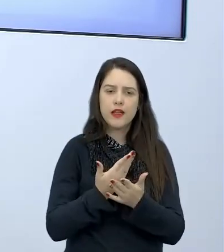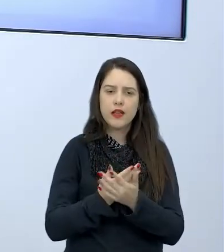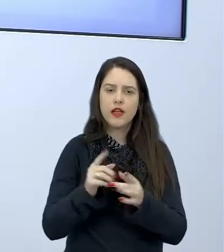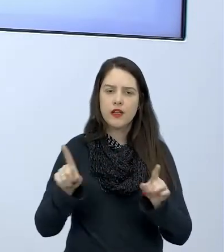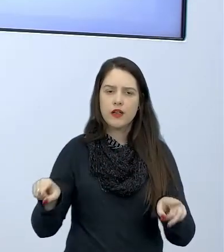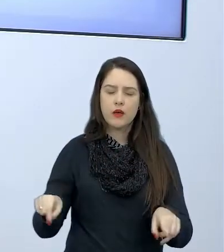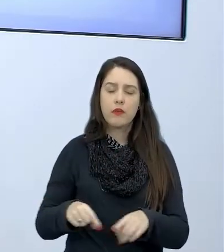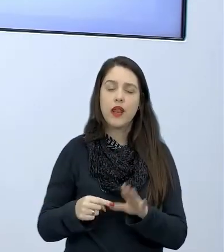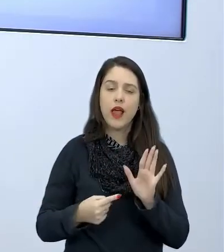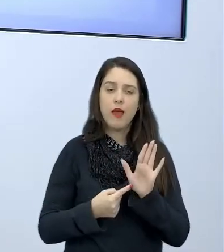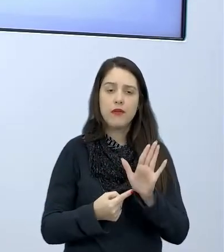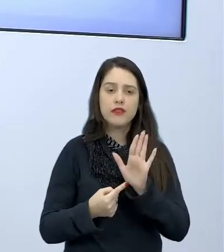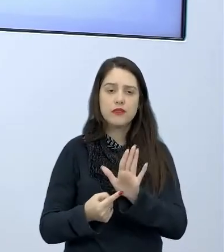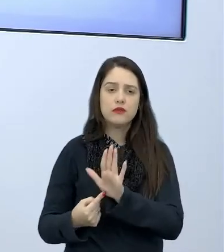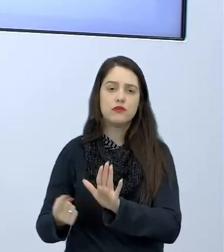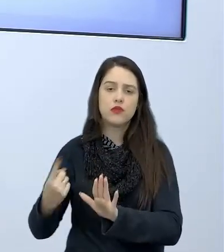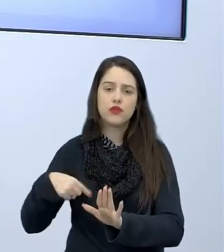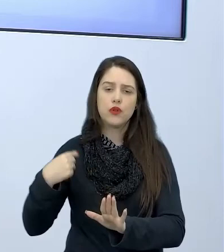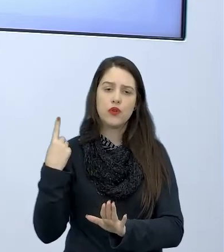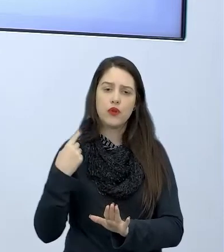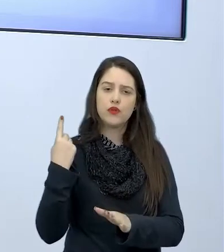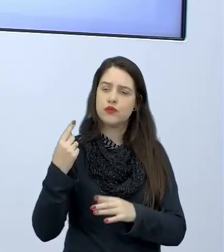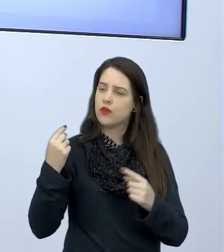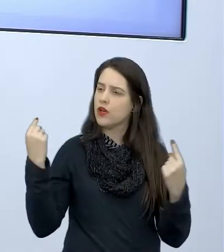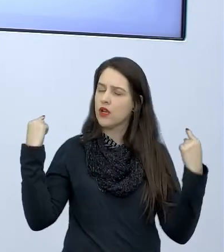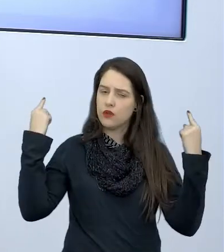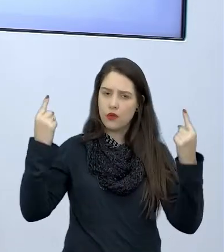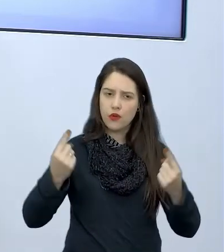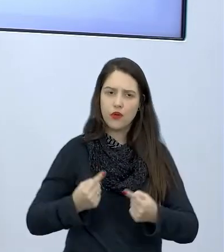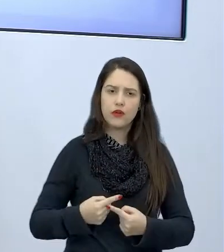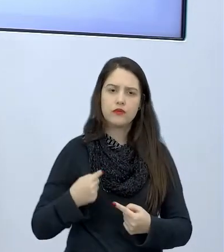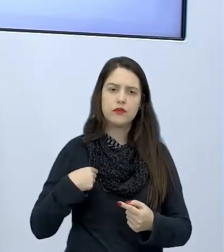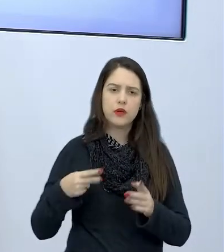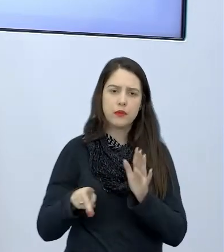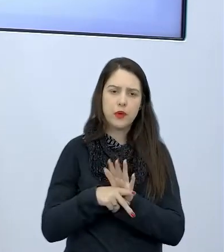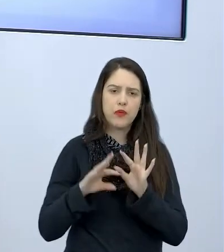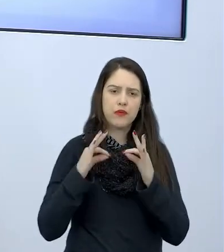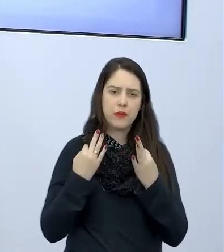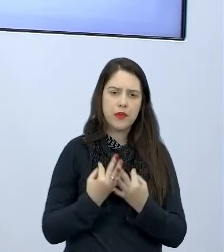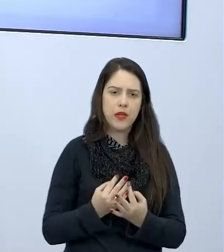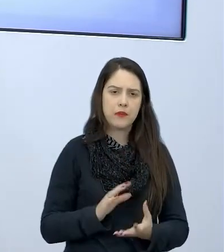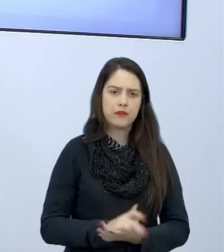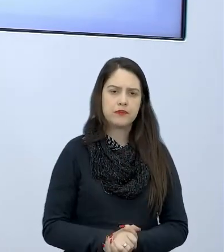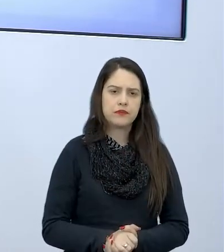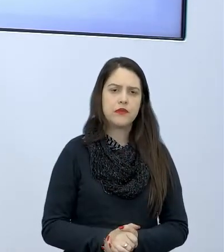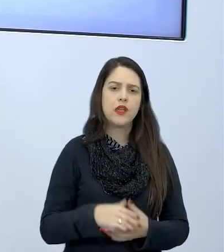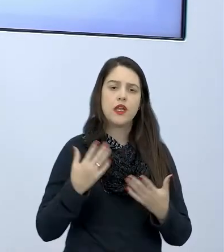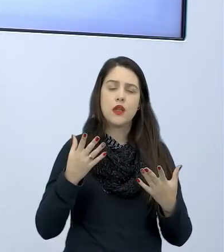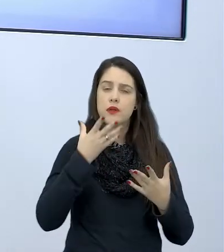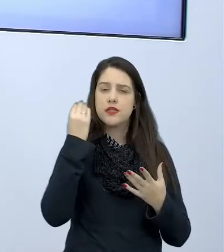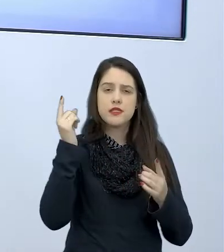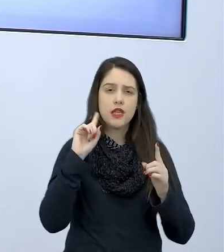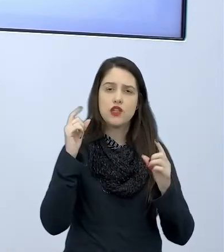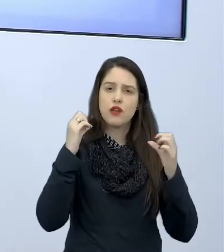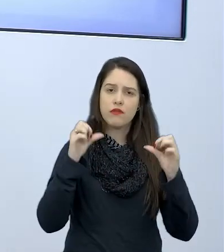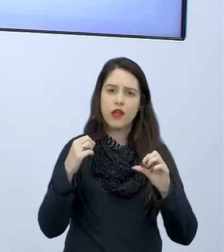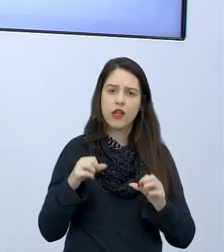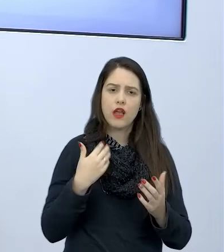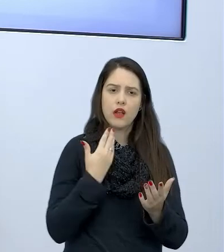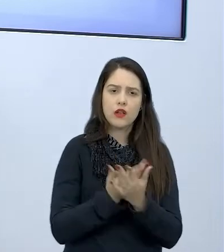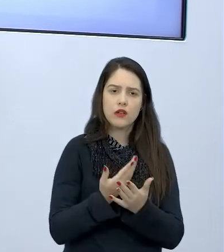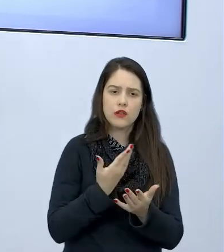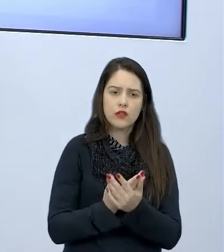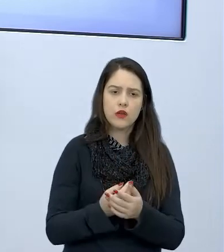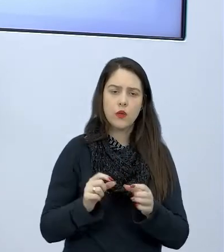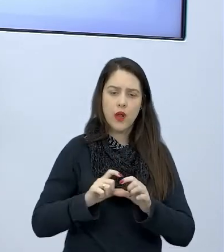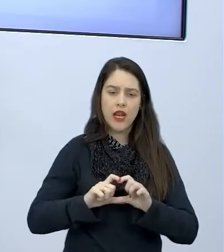pela alimentação, né, ao nosso redor e principalmente na nossa própria família. Não esqueça de avaliar a nossa aula, tá? Tá o link aqui